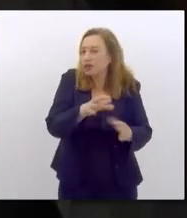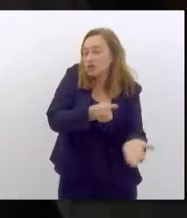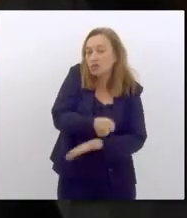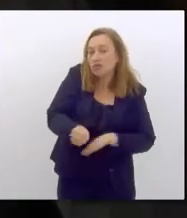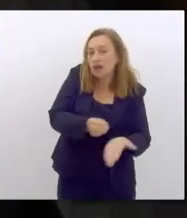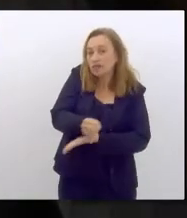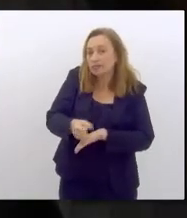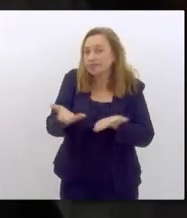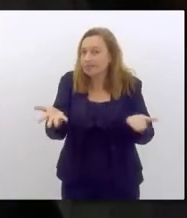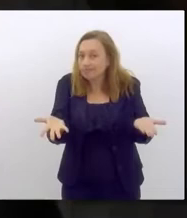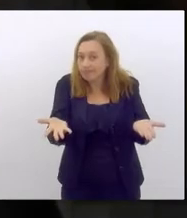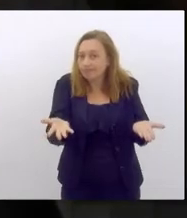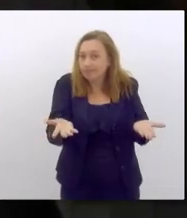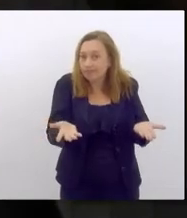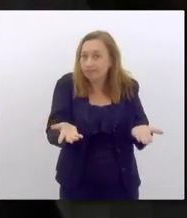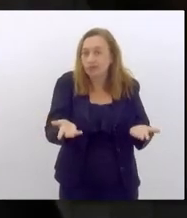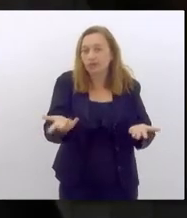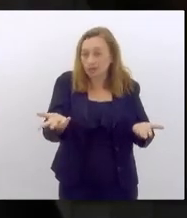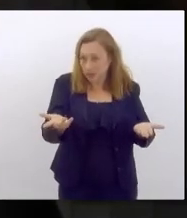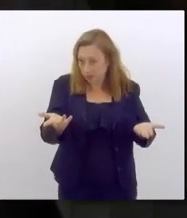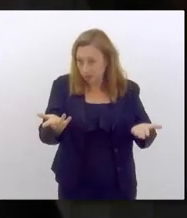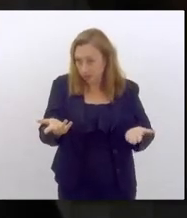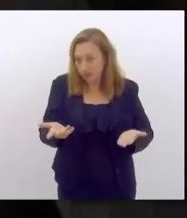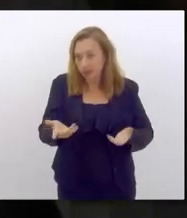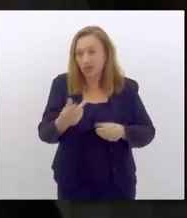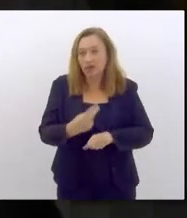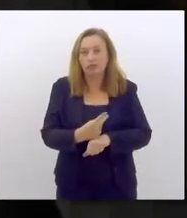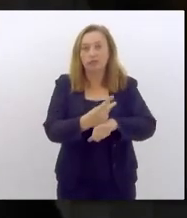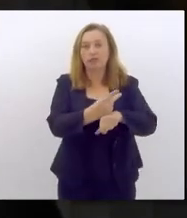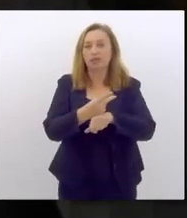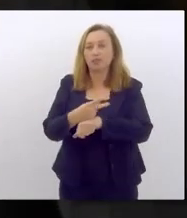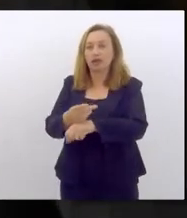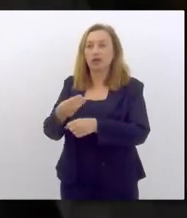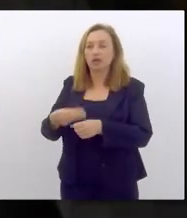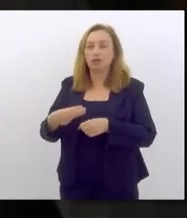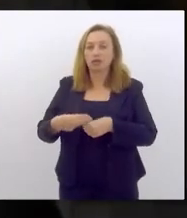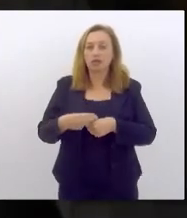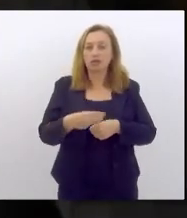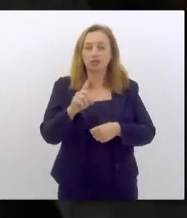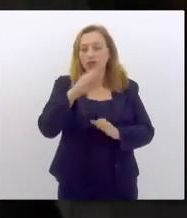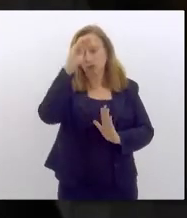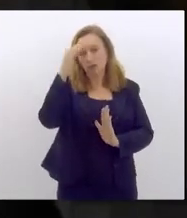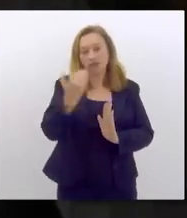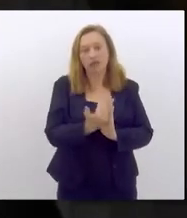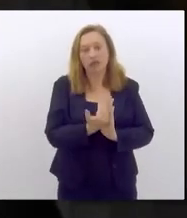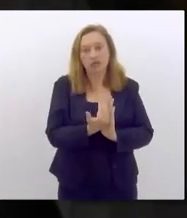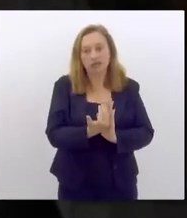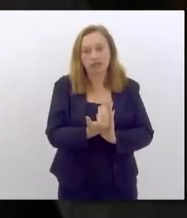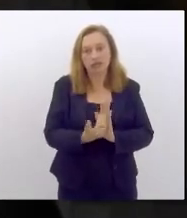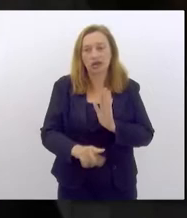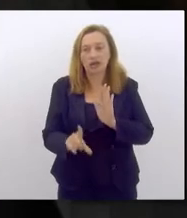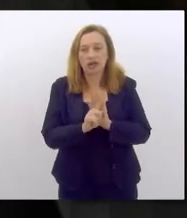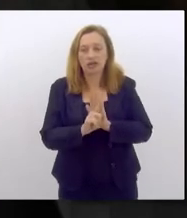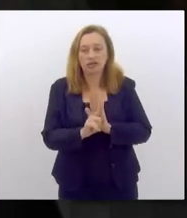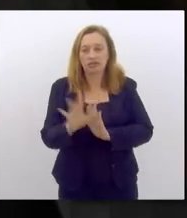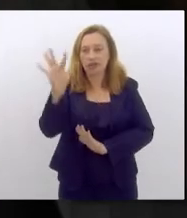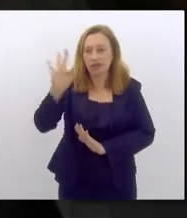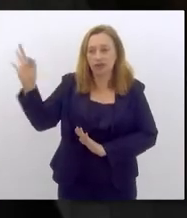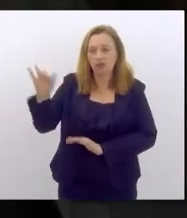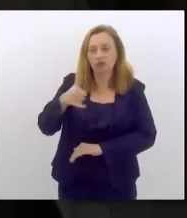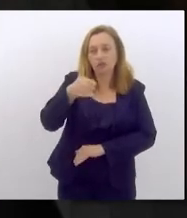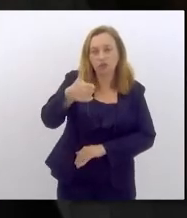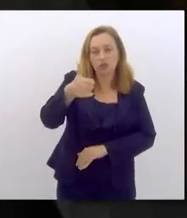ser um critério. Ou a gente vai passar, Regina, a premiar municípios que não obedecem uma lei federal que é de 2008 e